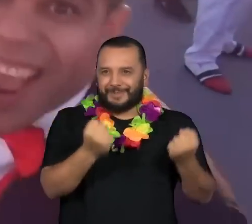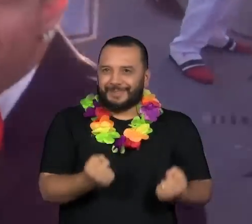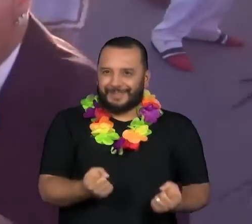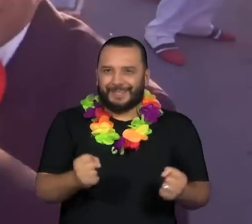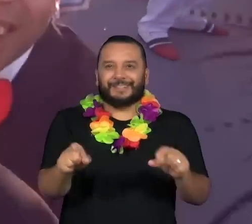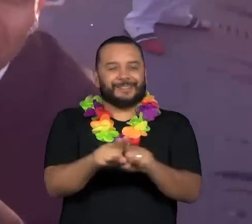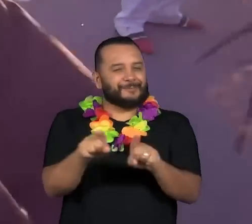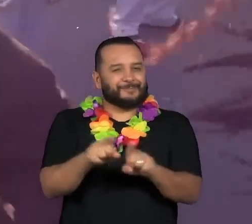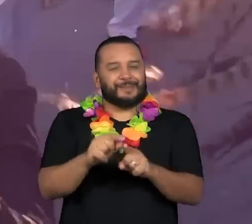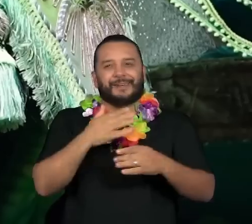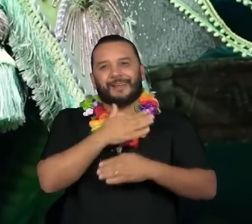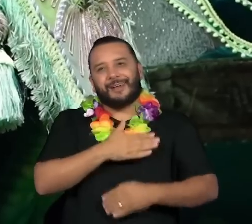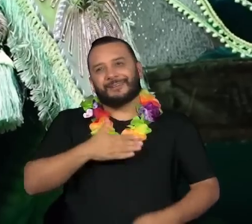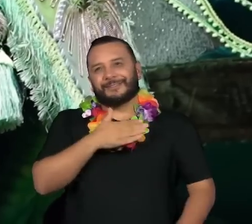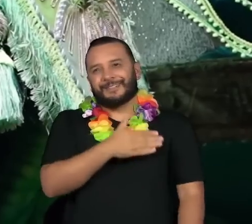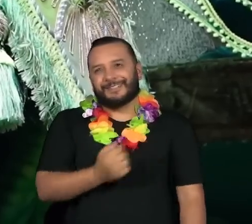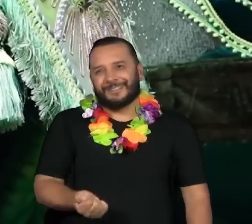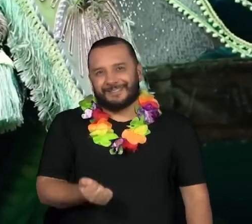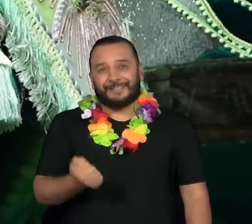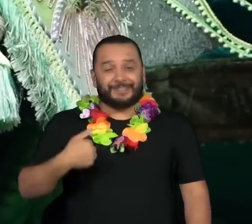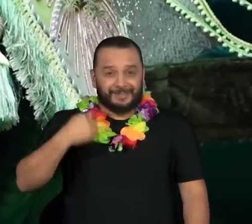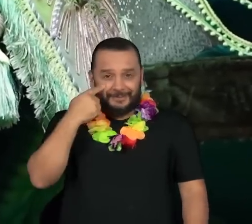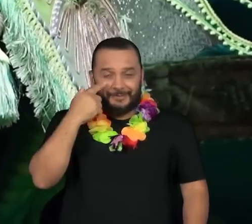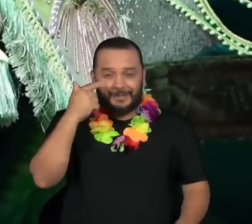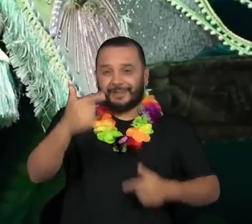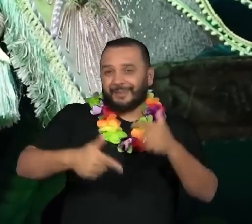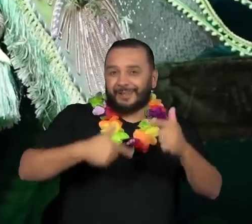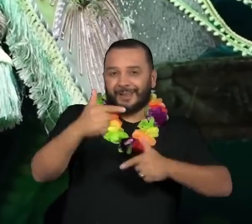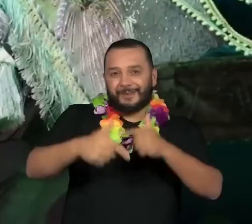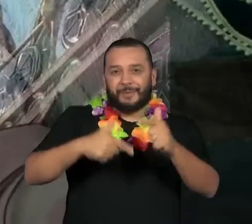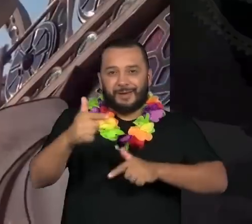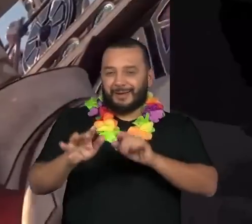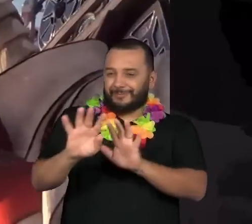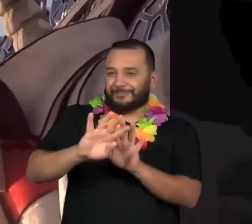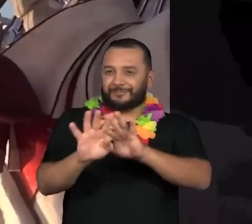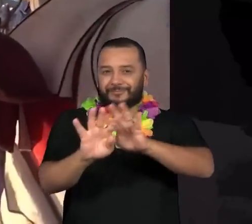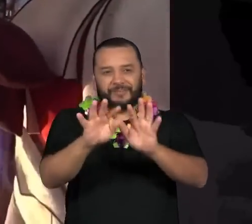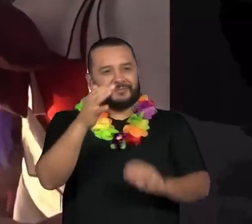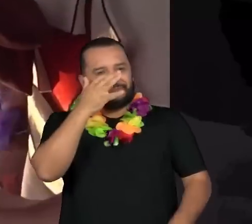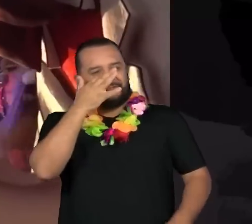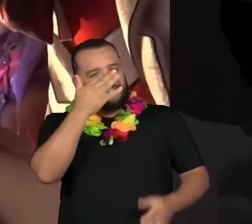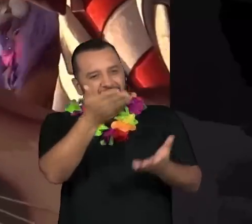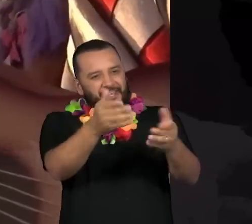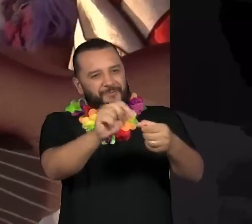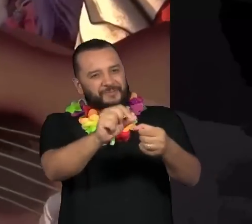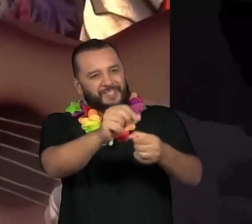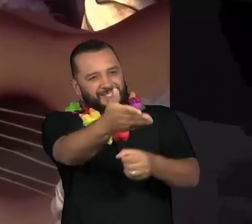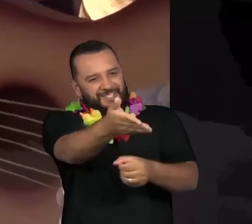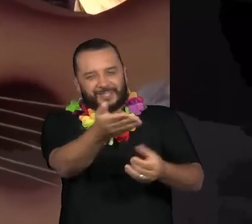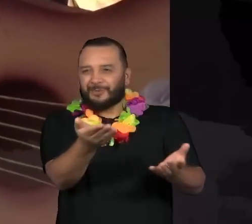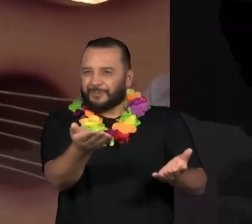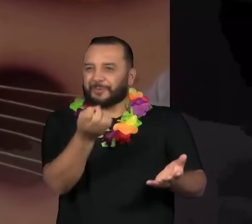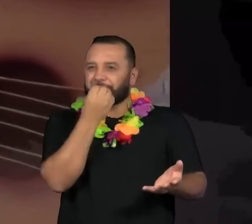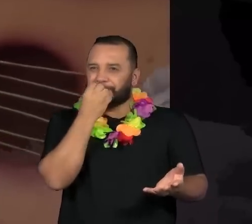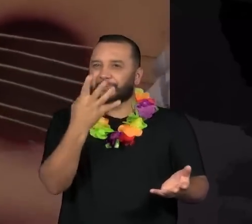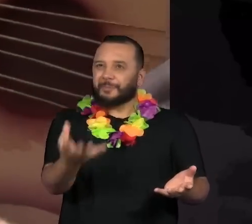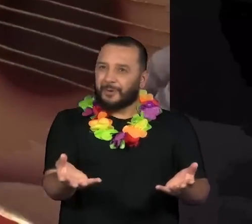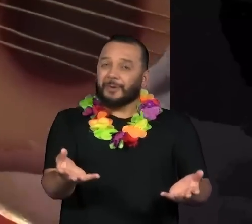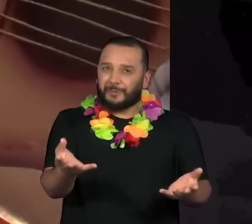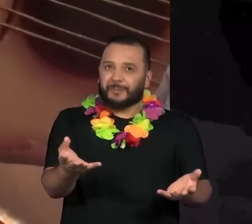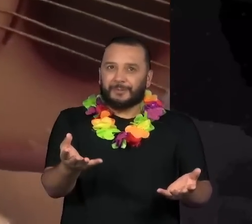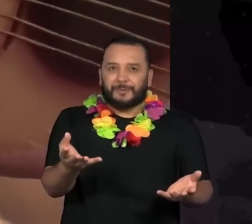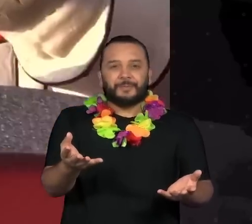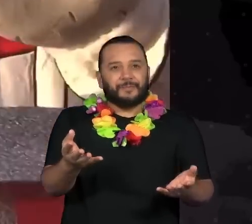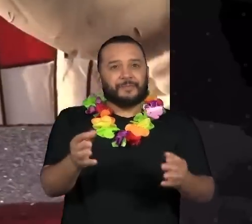muito gratificante. Você vê o seu trabalho na avenida sendo realizado, colocando ele com perfeição na avenida e em busca sempre